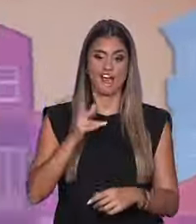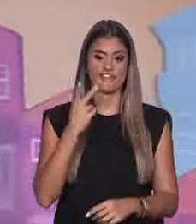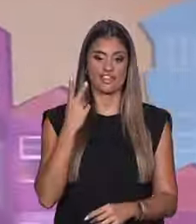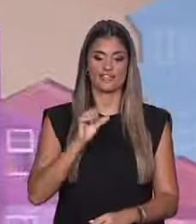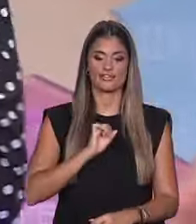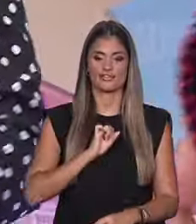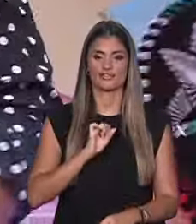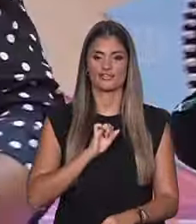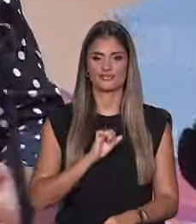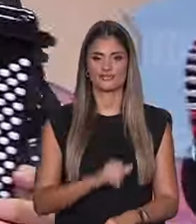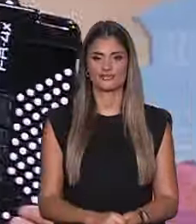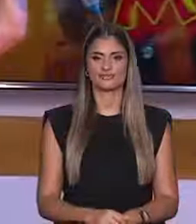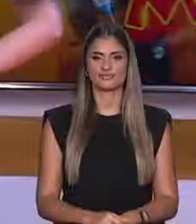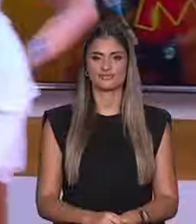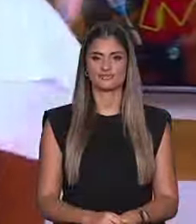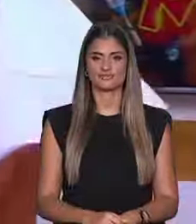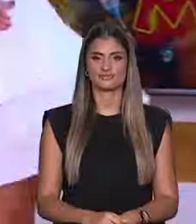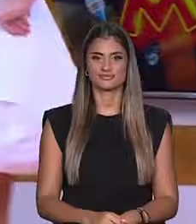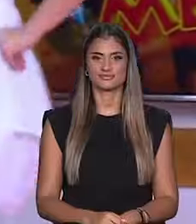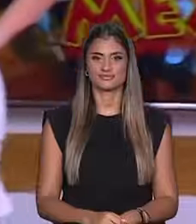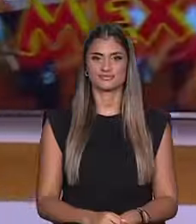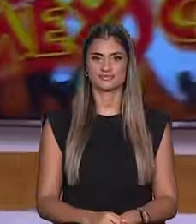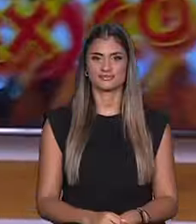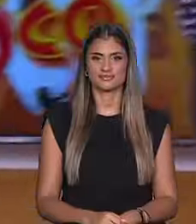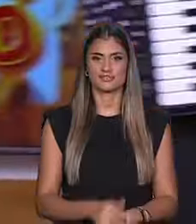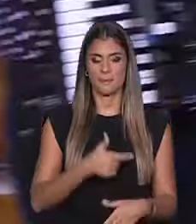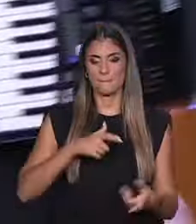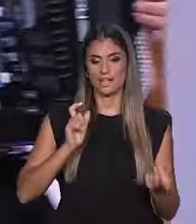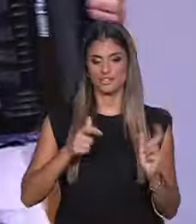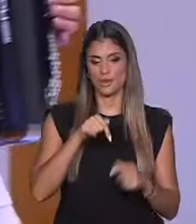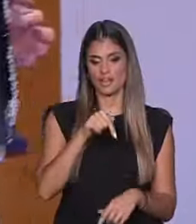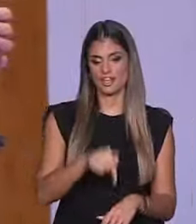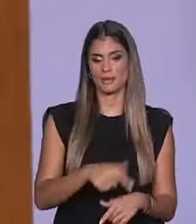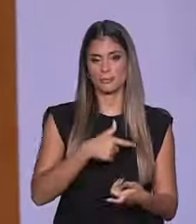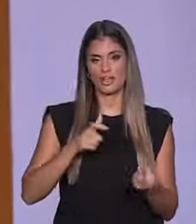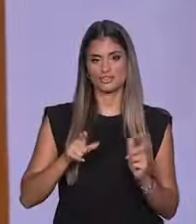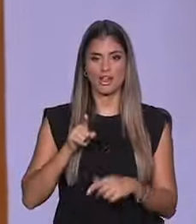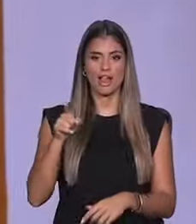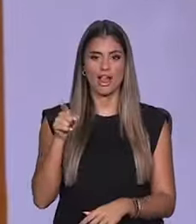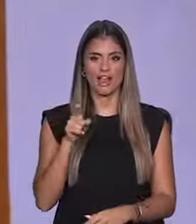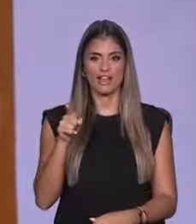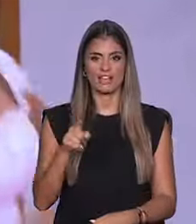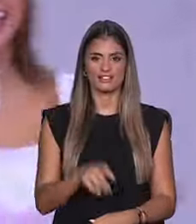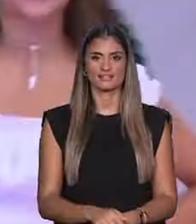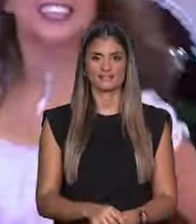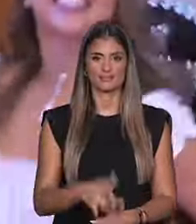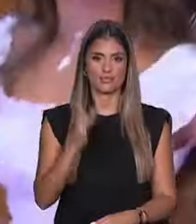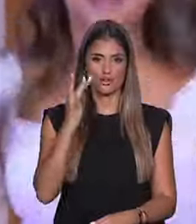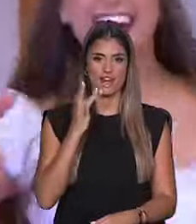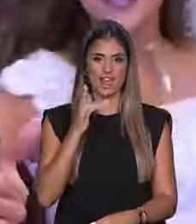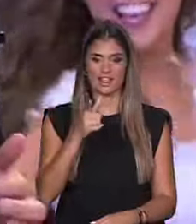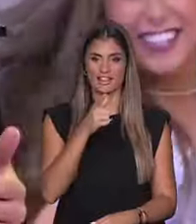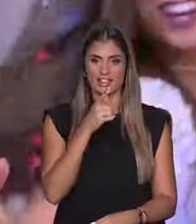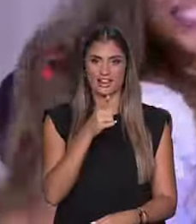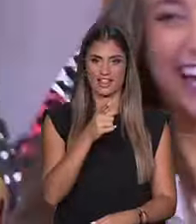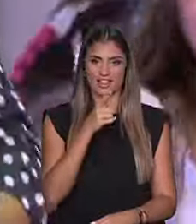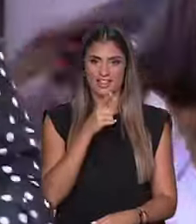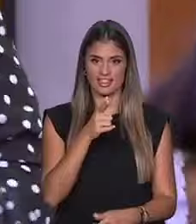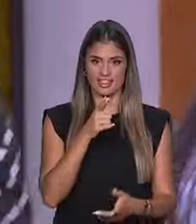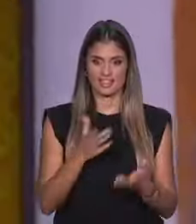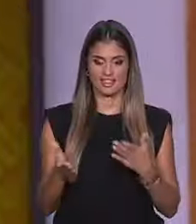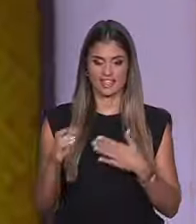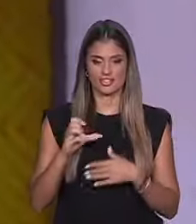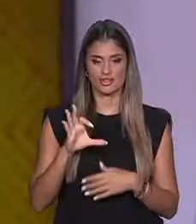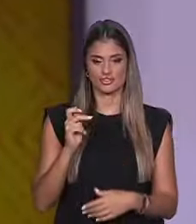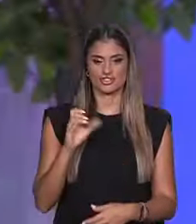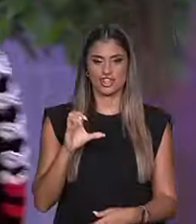vida. México para cá, México para lá, morena latina, dançou